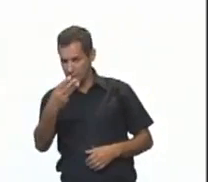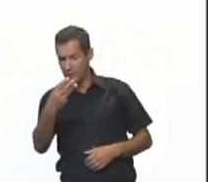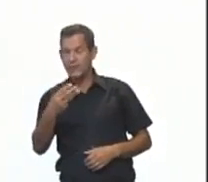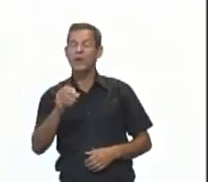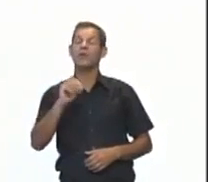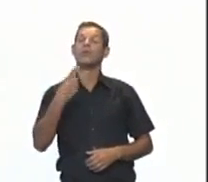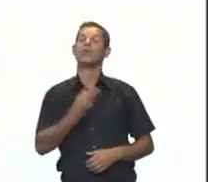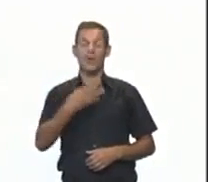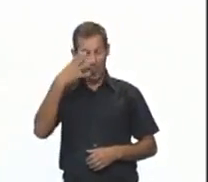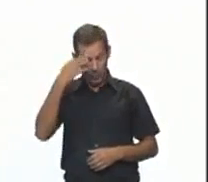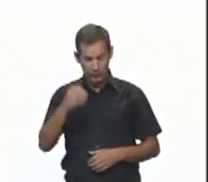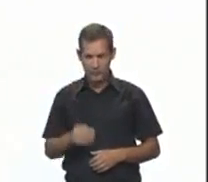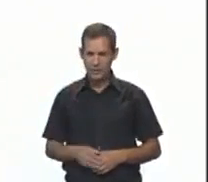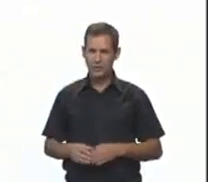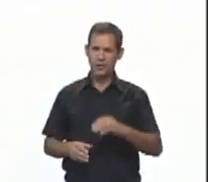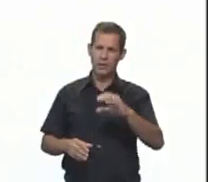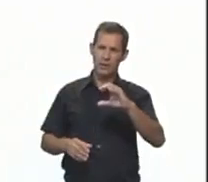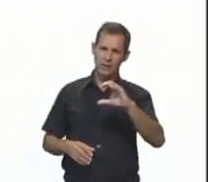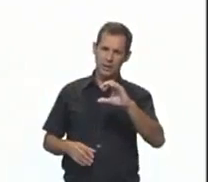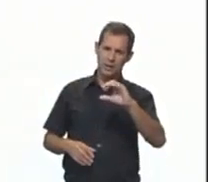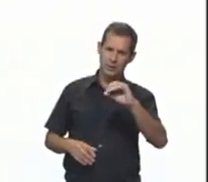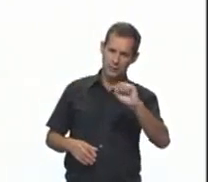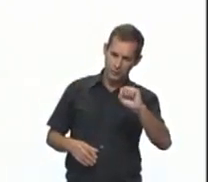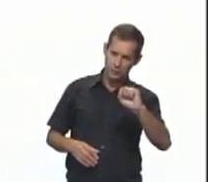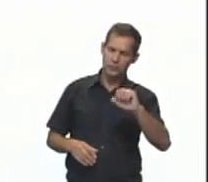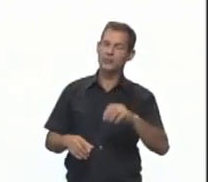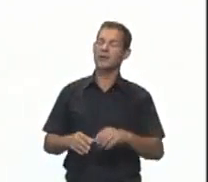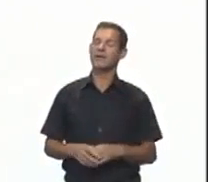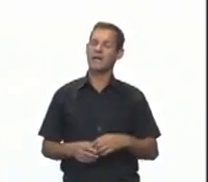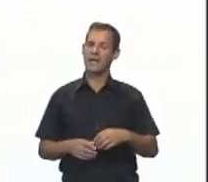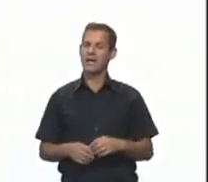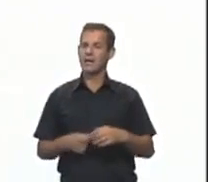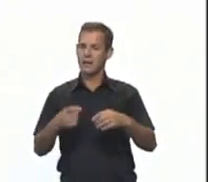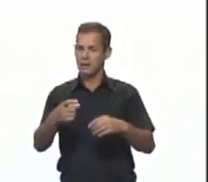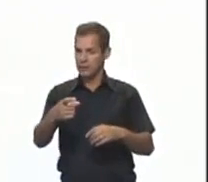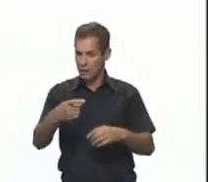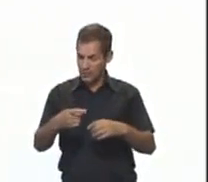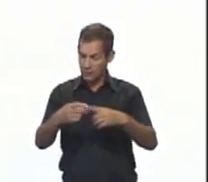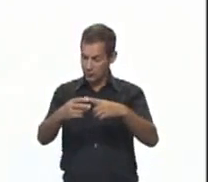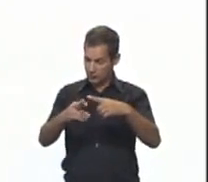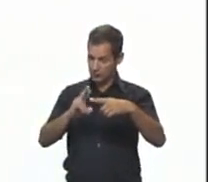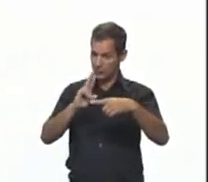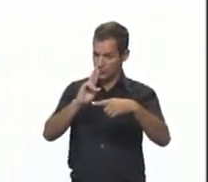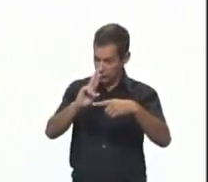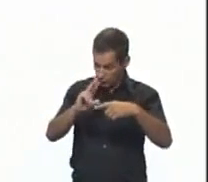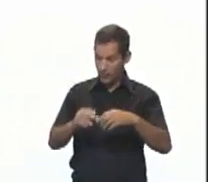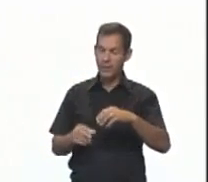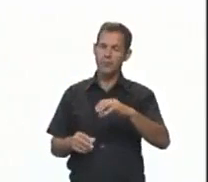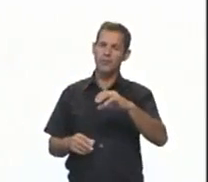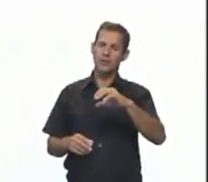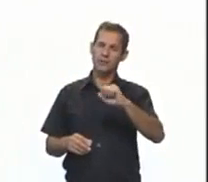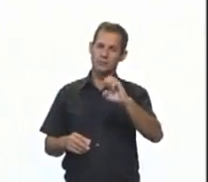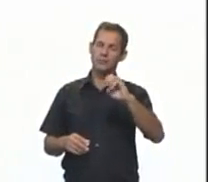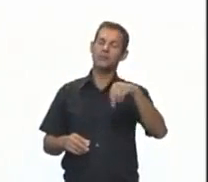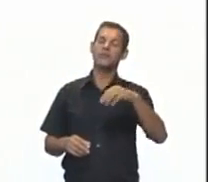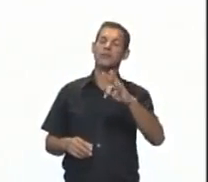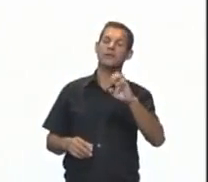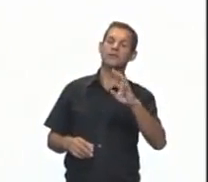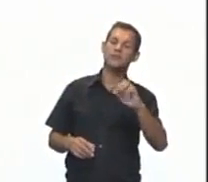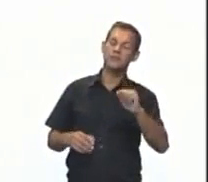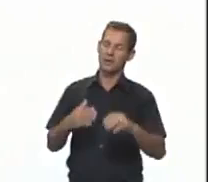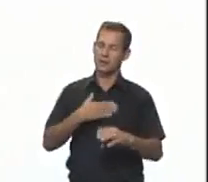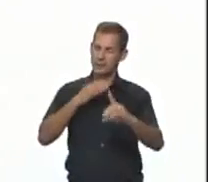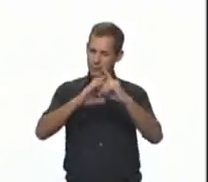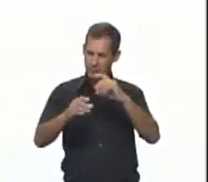0,73. O que a gente sabe? Que o cosseno, ele é x sobre r, certo? Então, eu sei que cosseno de θ vai ser igual a quem? A